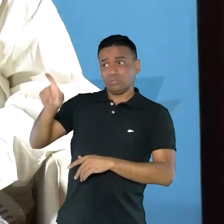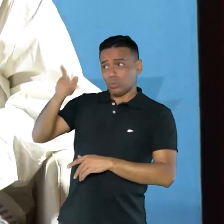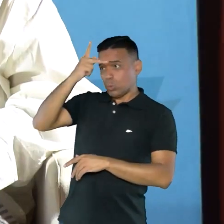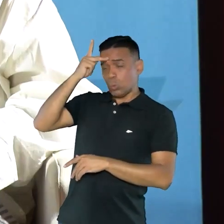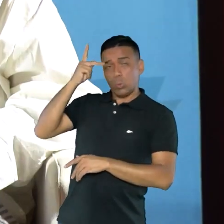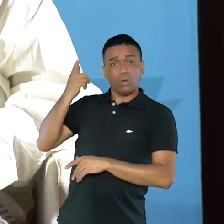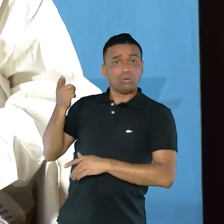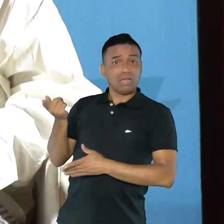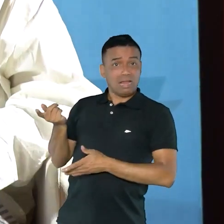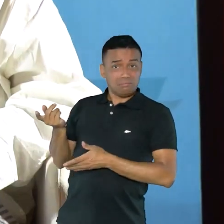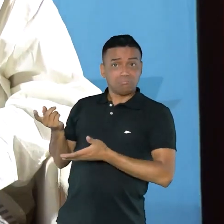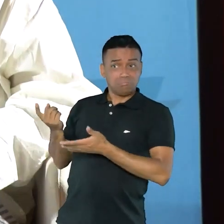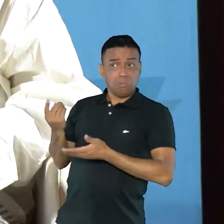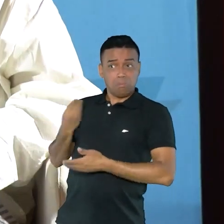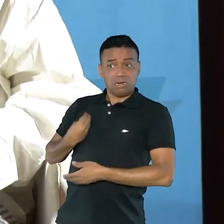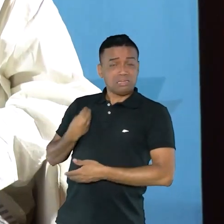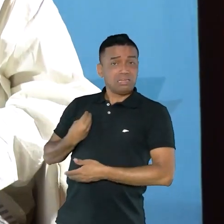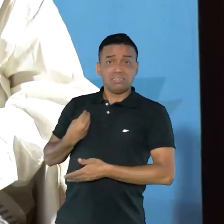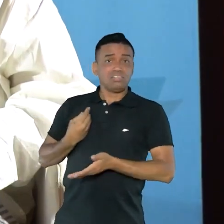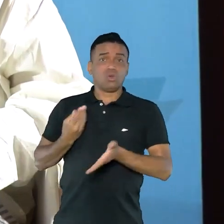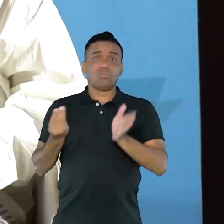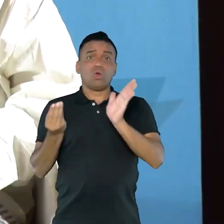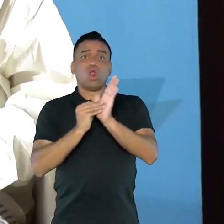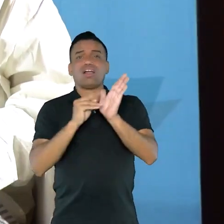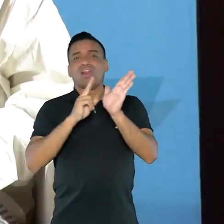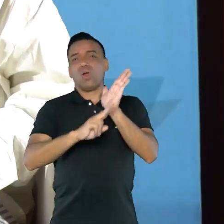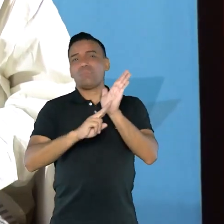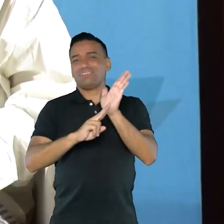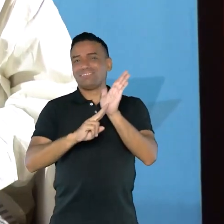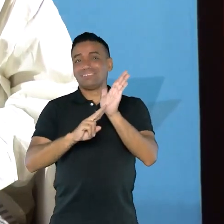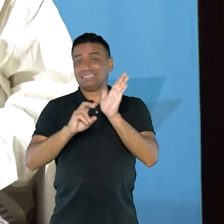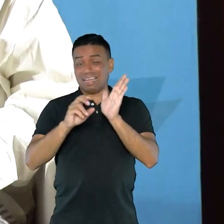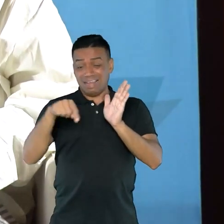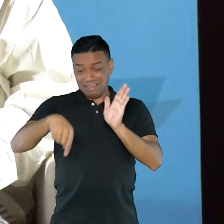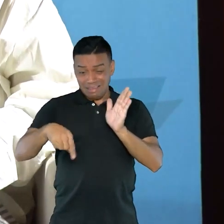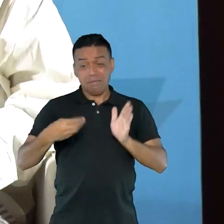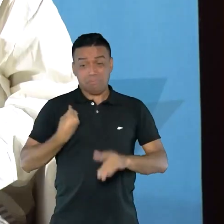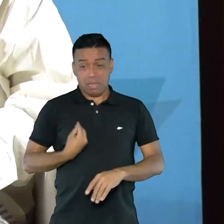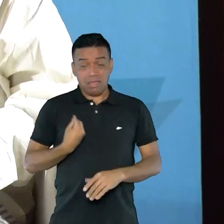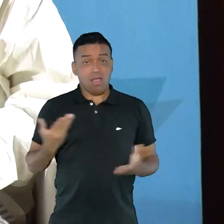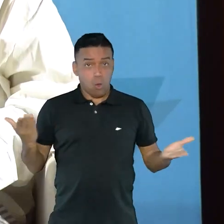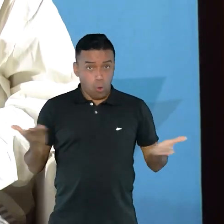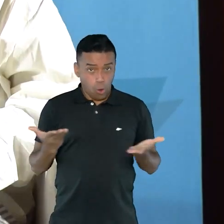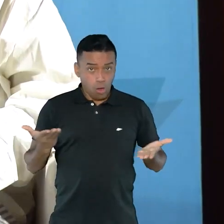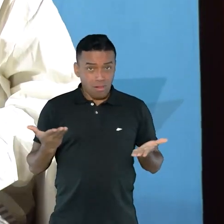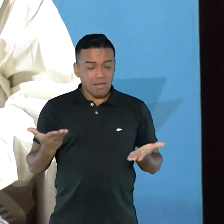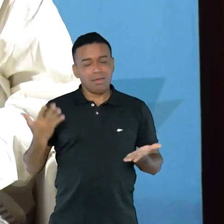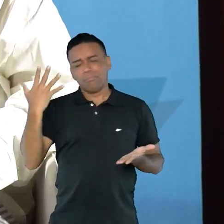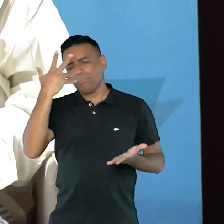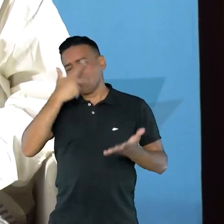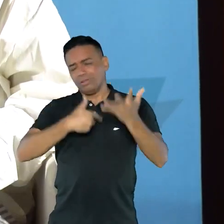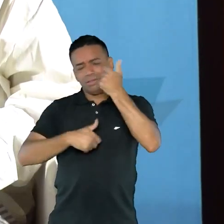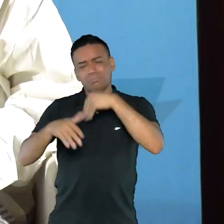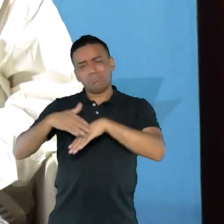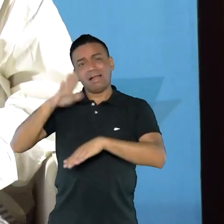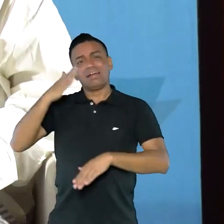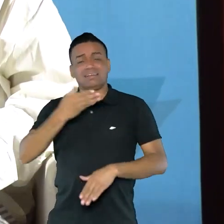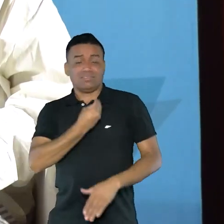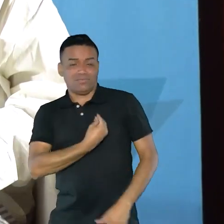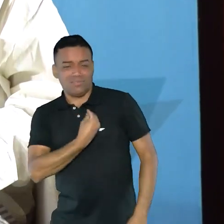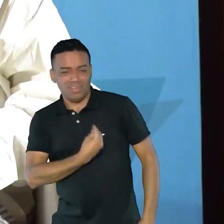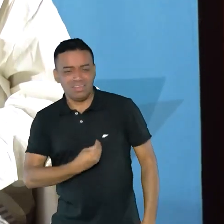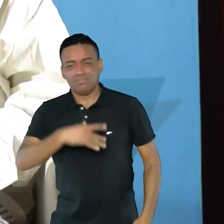que não assine uma autoria invisível, pois aquilo que existe aqui e agora é mais bonito, vivo,